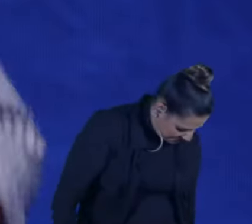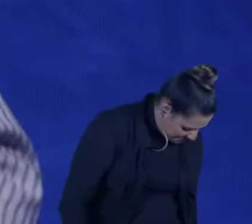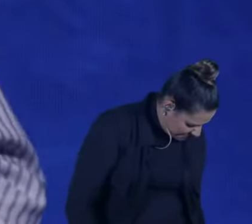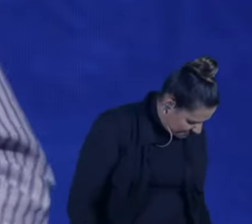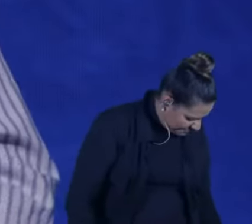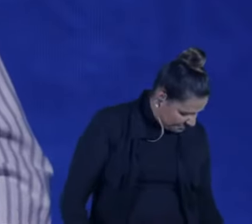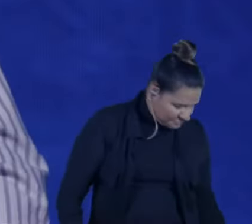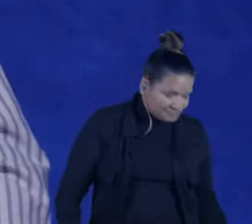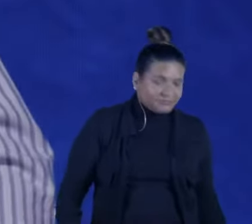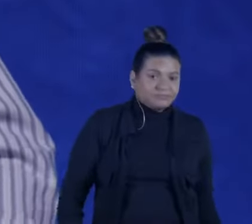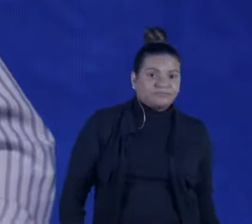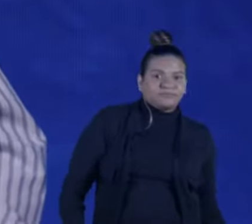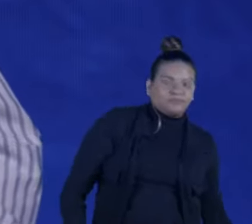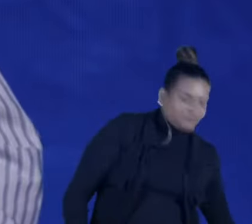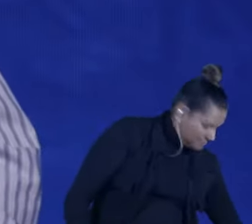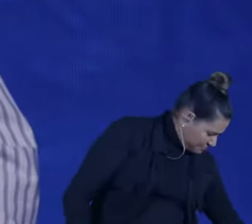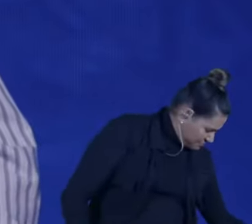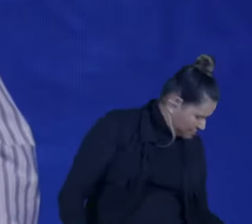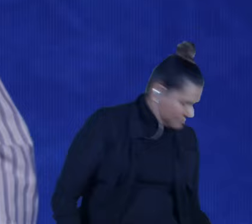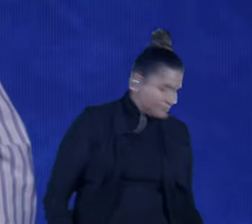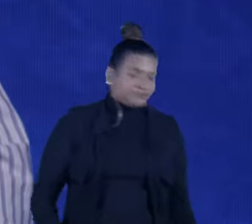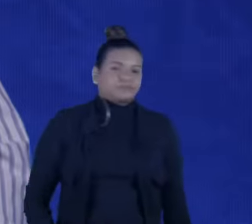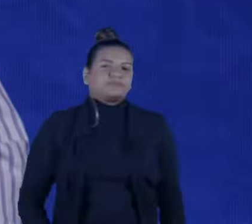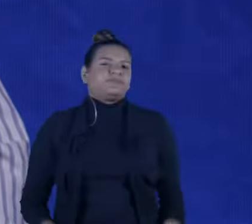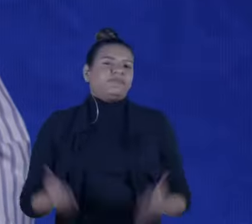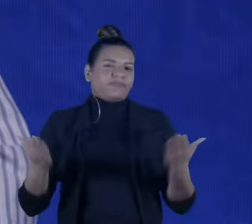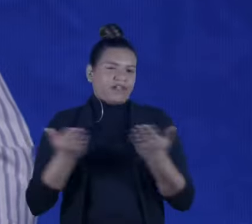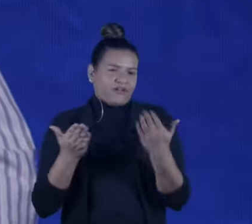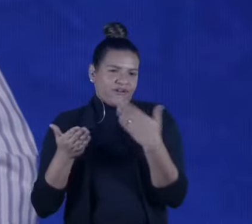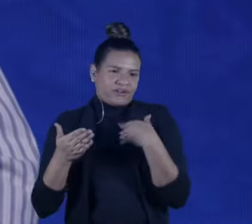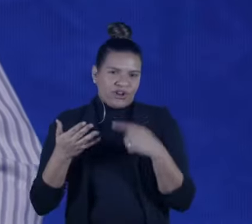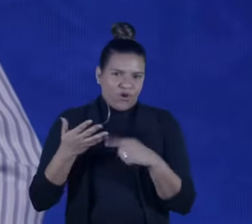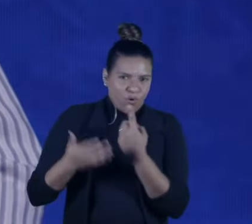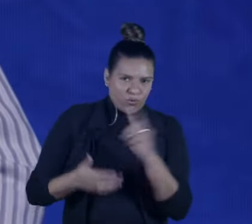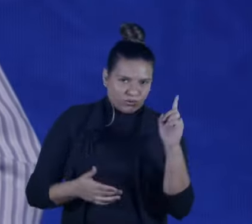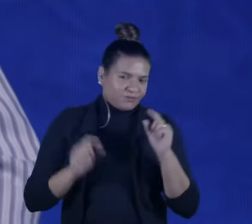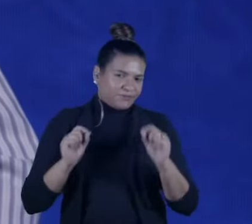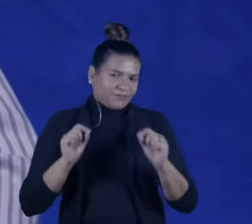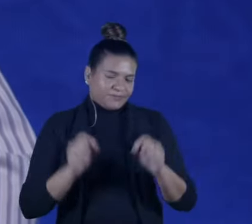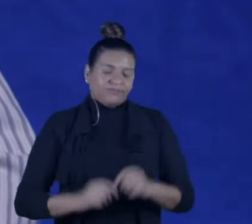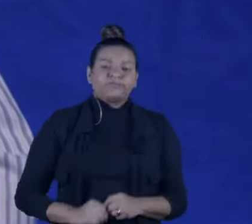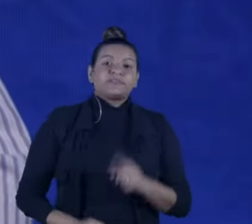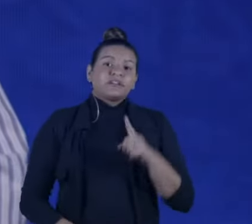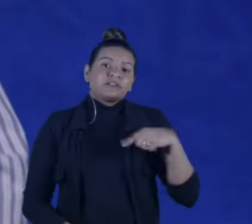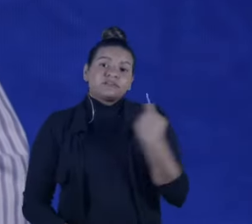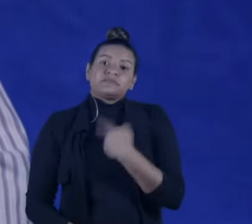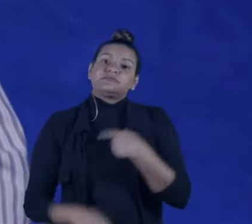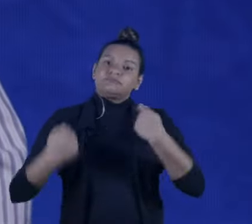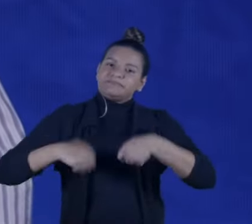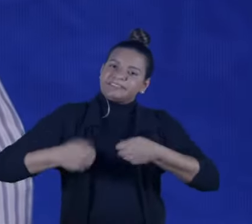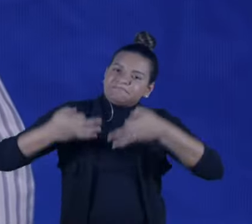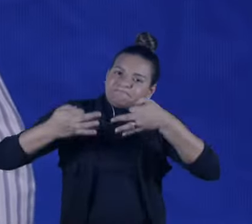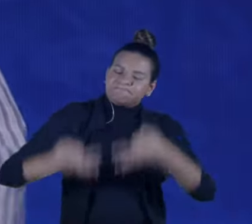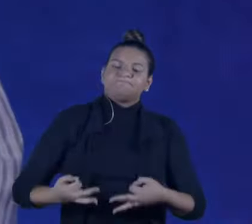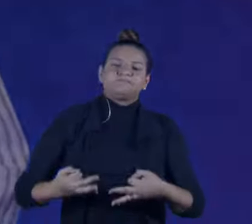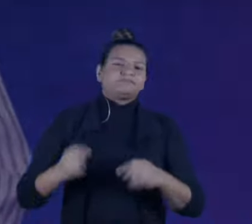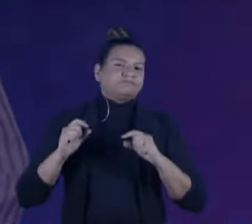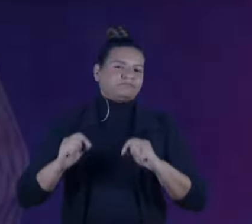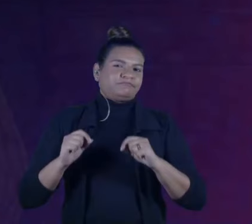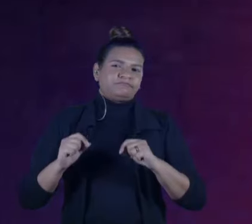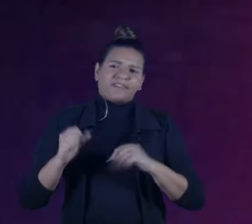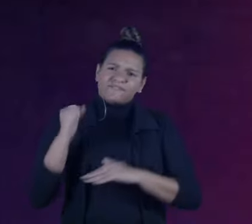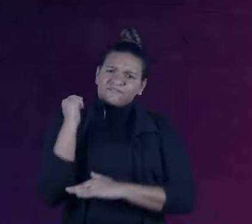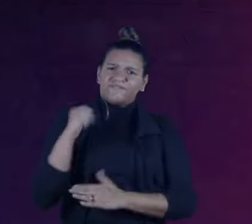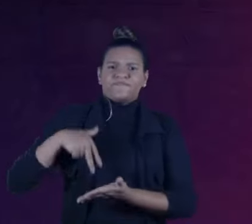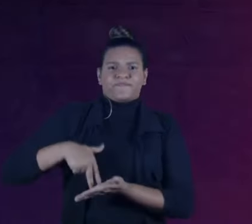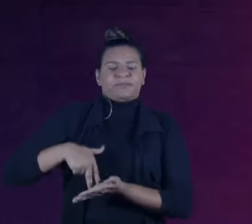E a última reflexão que eu quero fazer aqui é que nós devemos edificar para receber